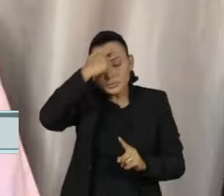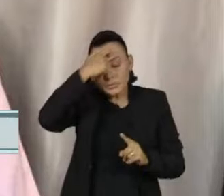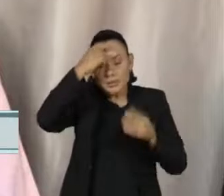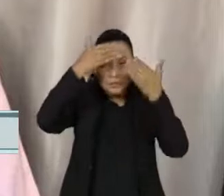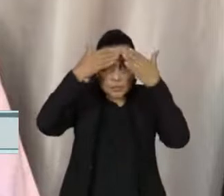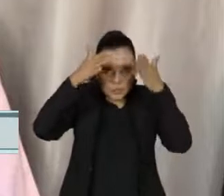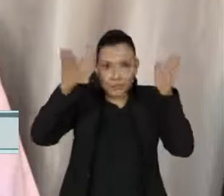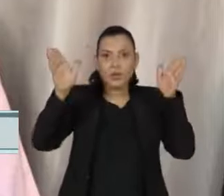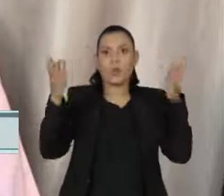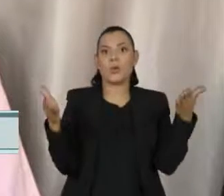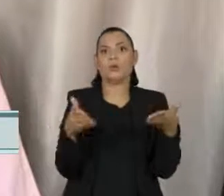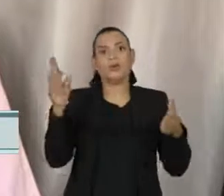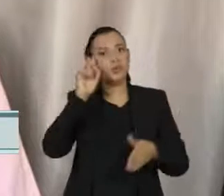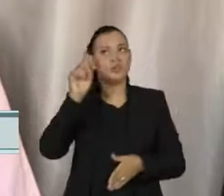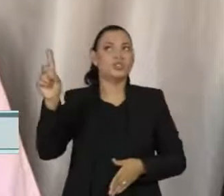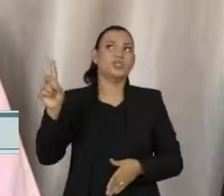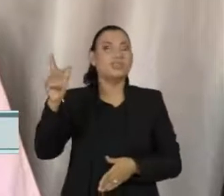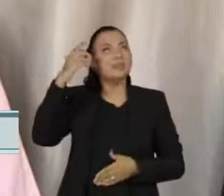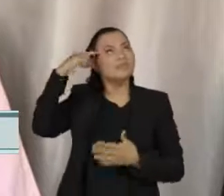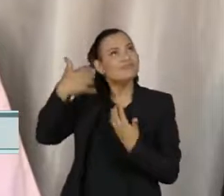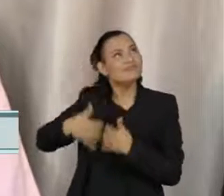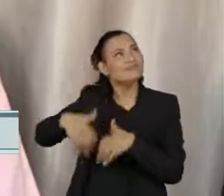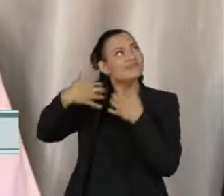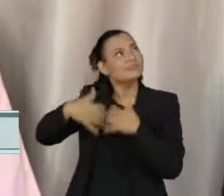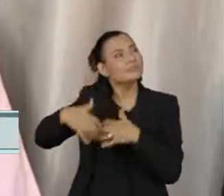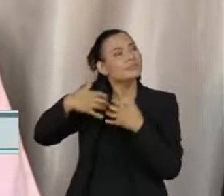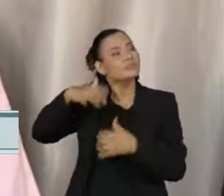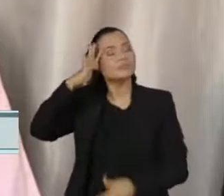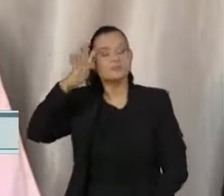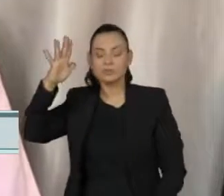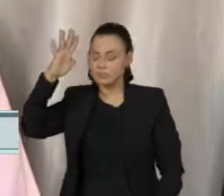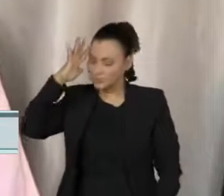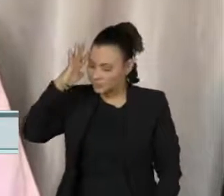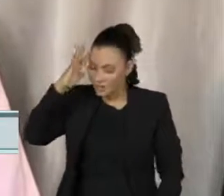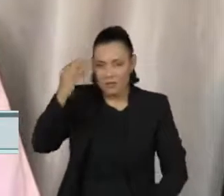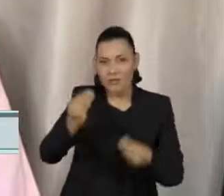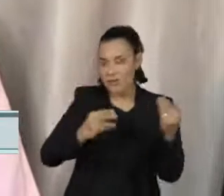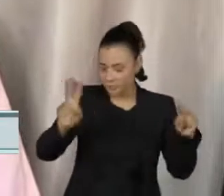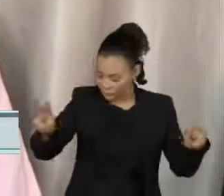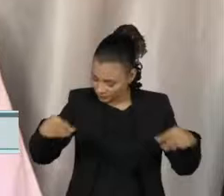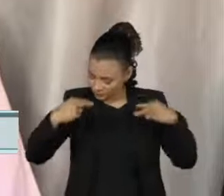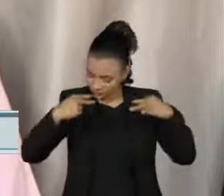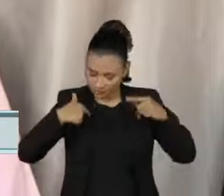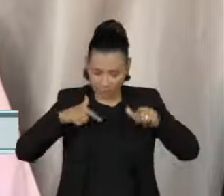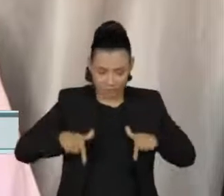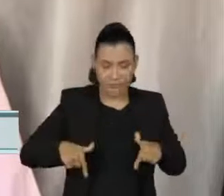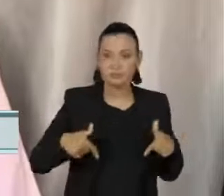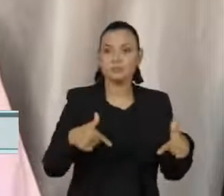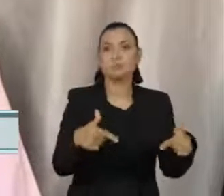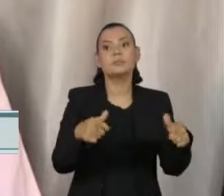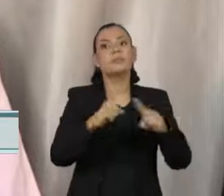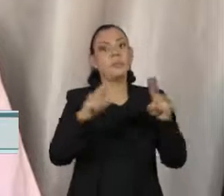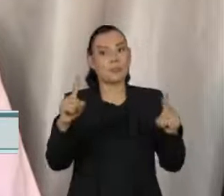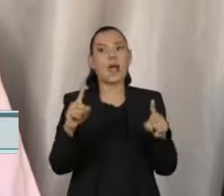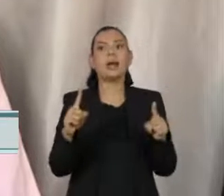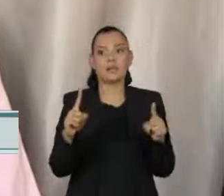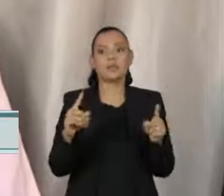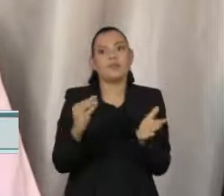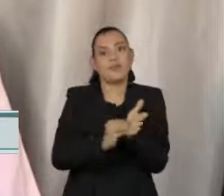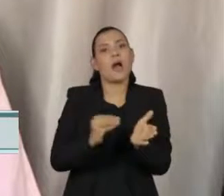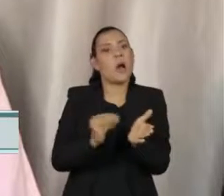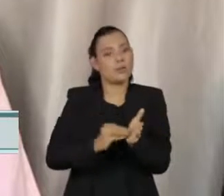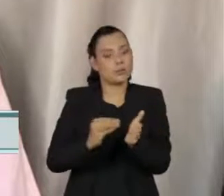como hoje, inclusive, provoca a pensar, a refletir, a realinhar procedimentos, mas ainda há muito a